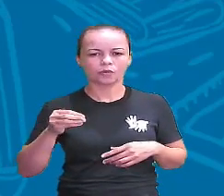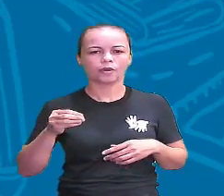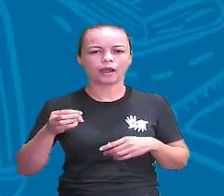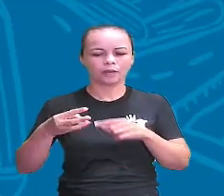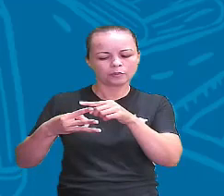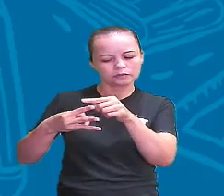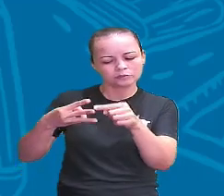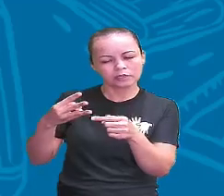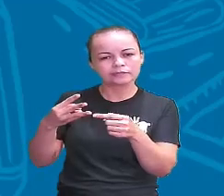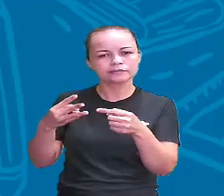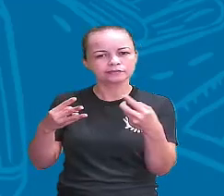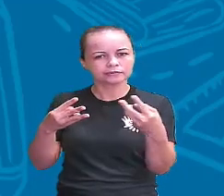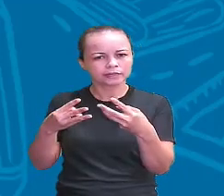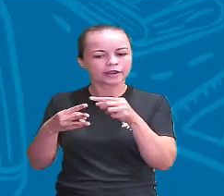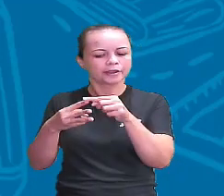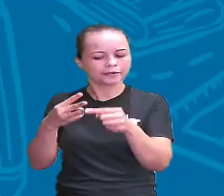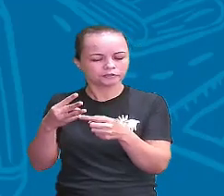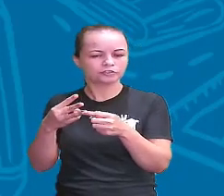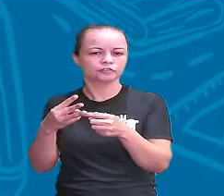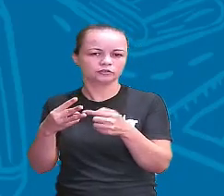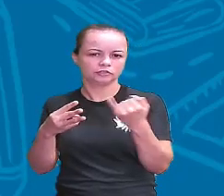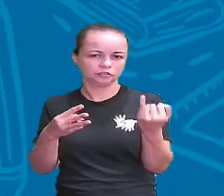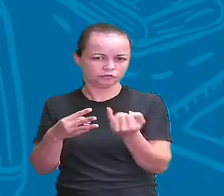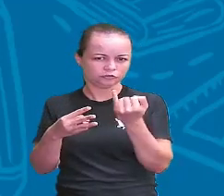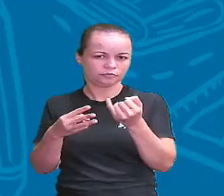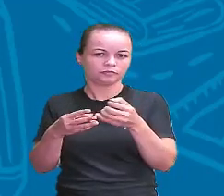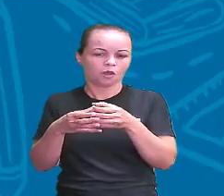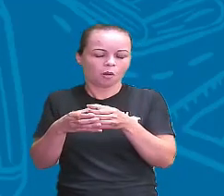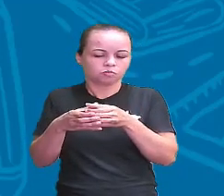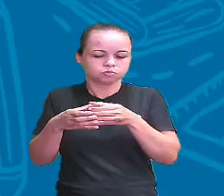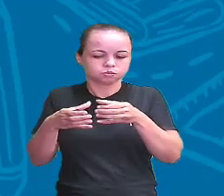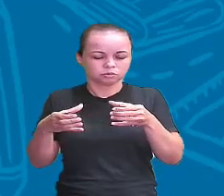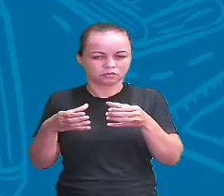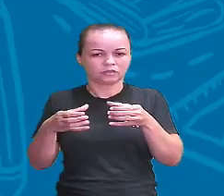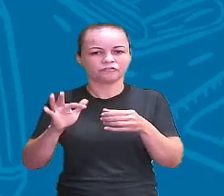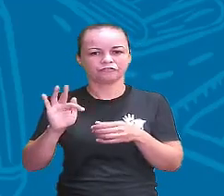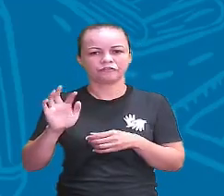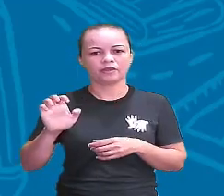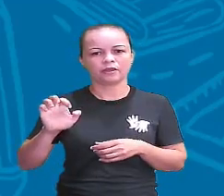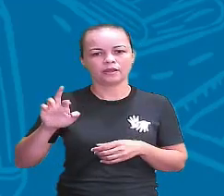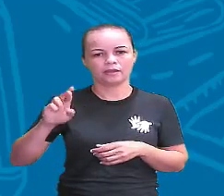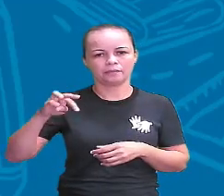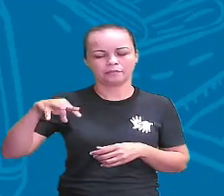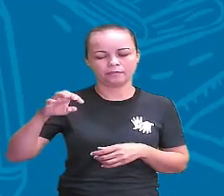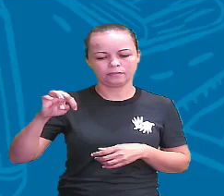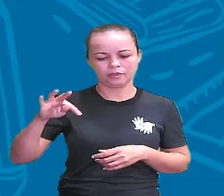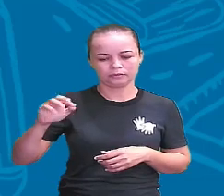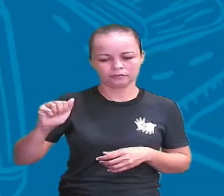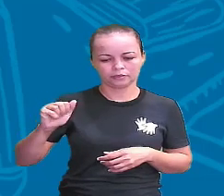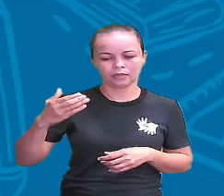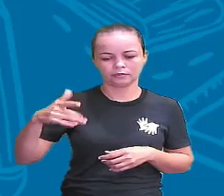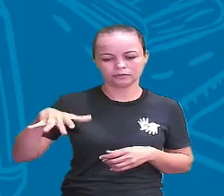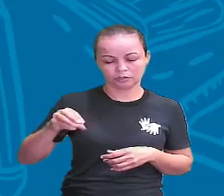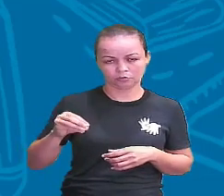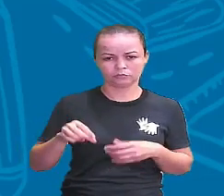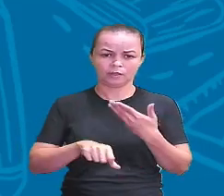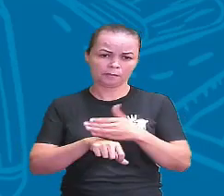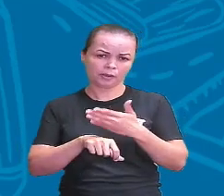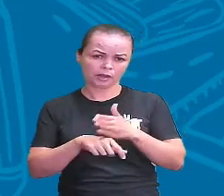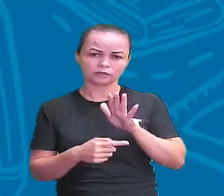processos. Processo não, 3 tipos de fermentação. Vou repetir novamente. Tem 3 tipos de fermentação. Mas na prática eu